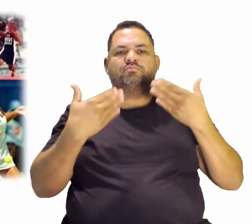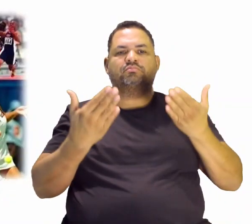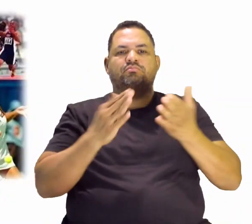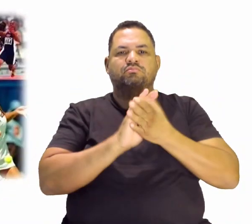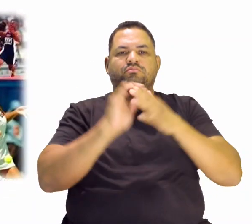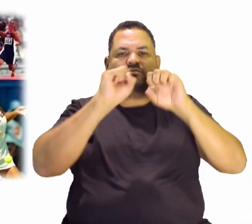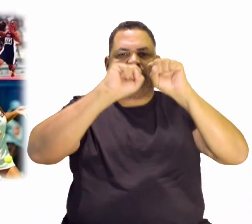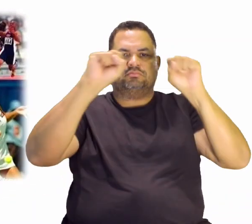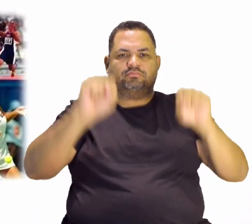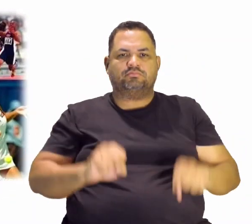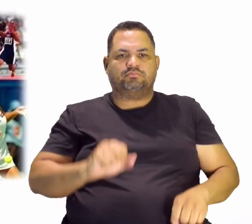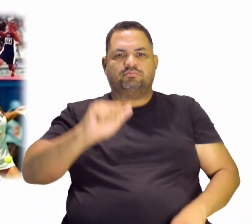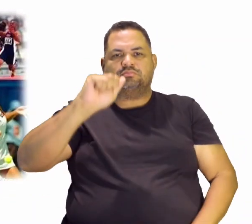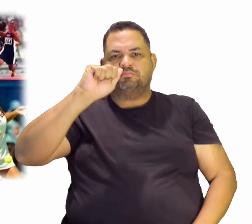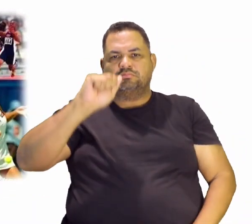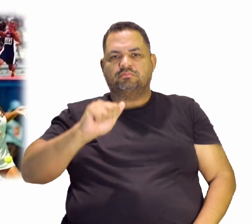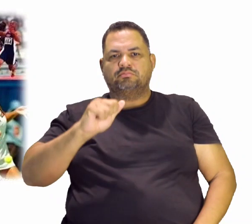sistema